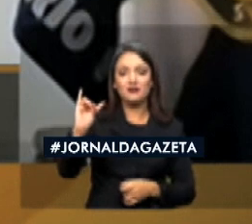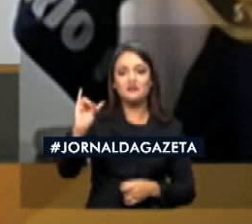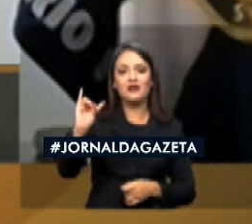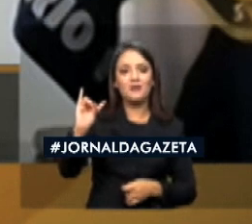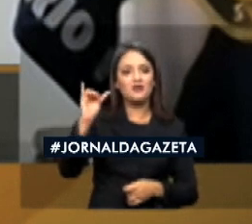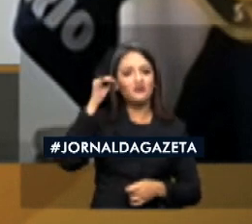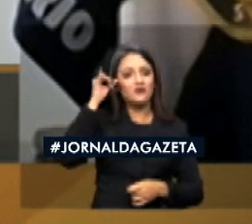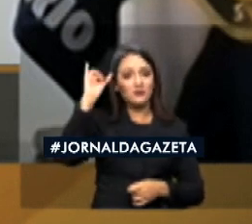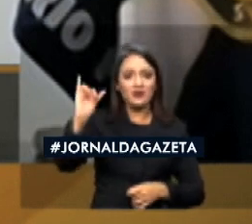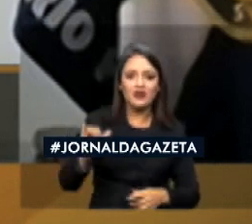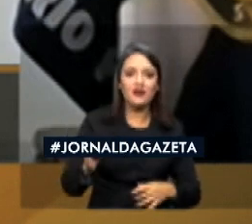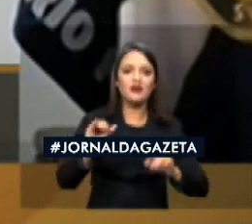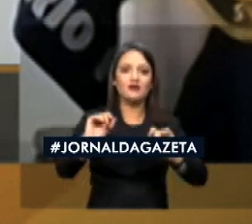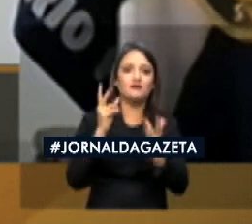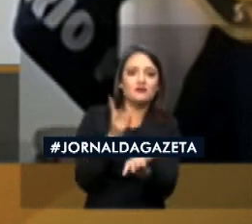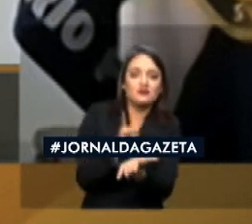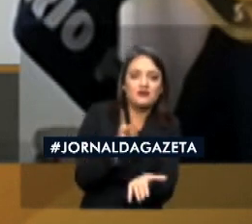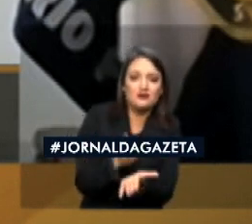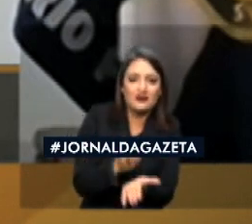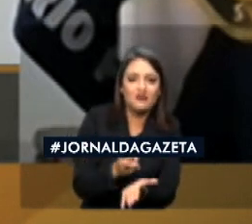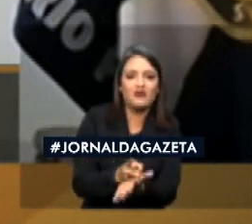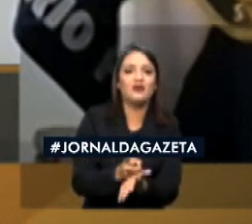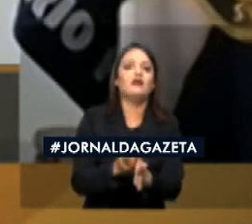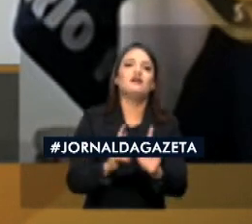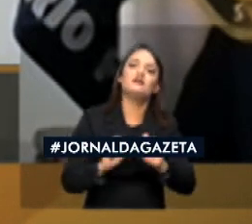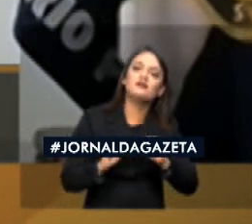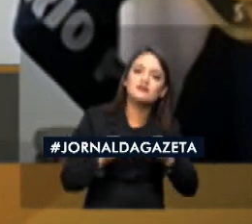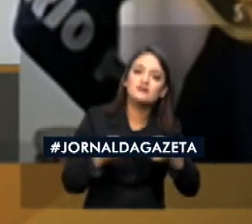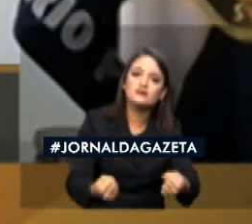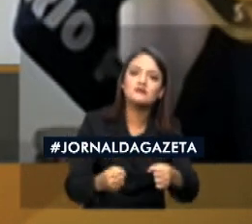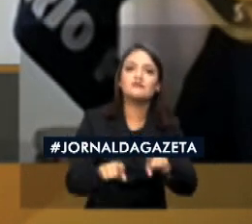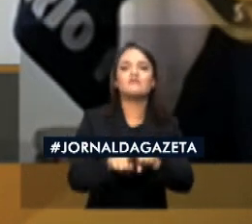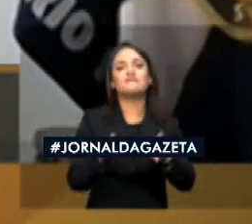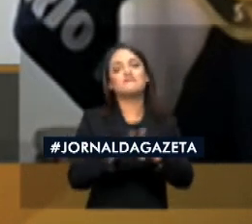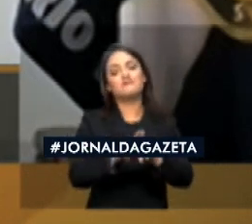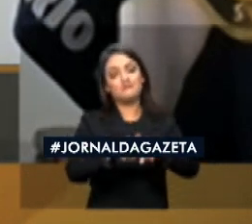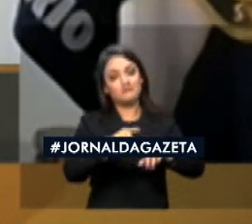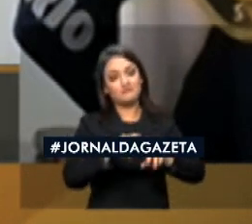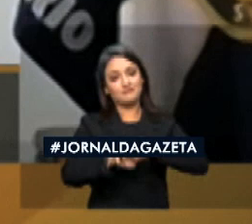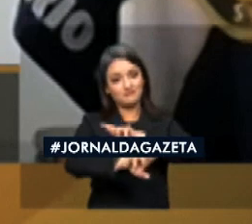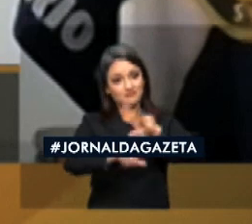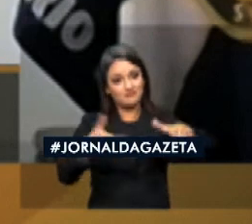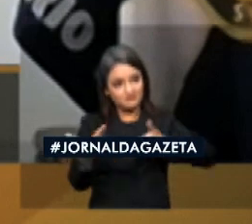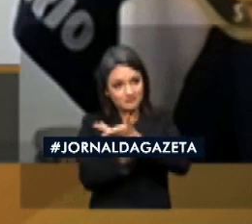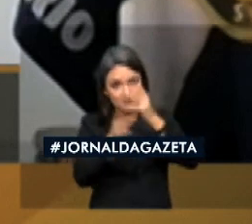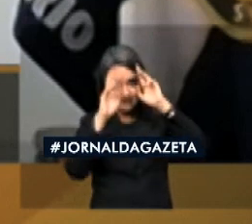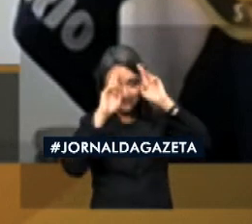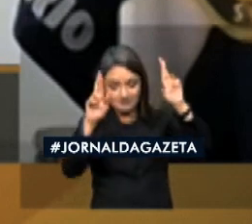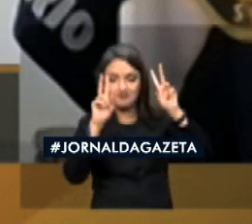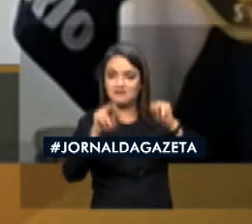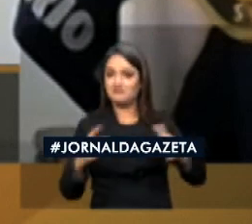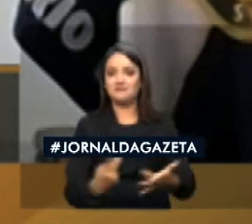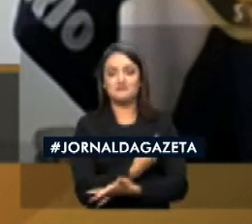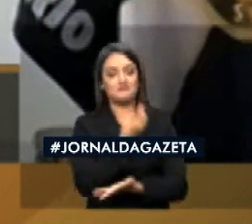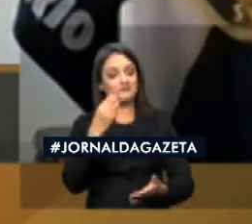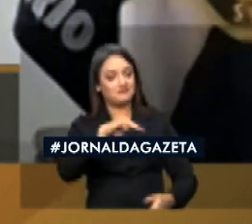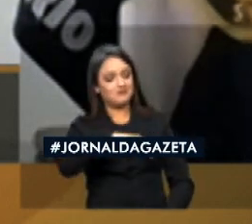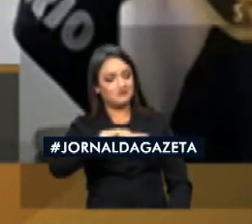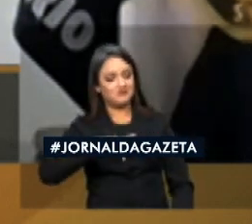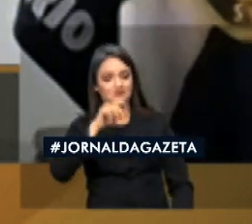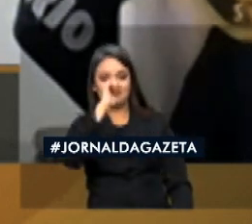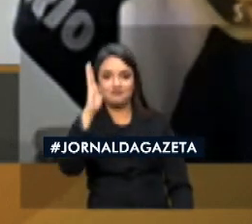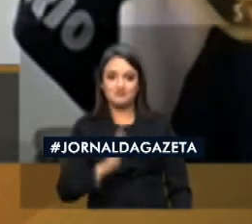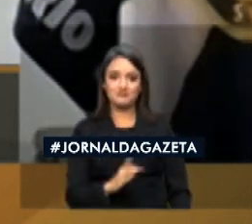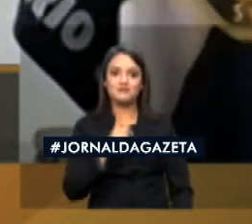deflagração permanente de campanhas de respeito à diversidade, como fazemos no Ministério Público Brasileiro, para que